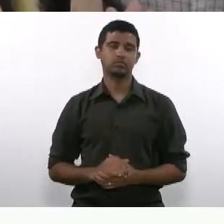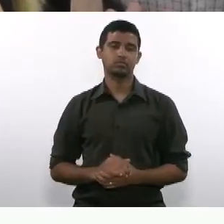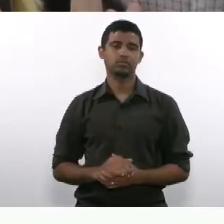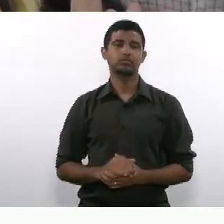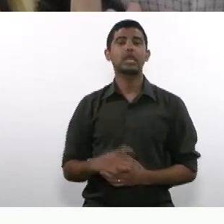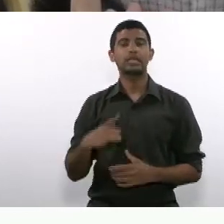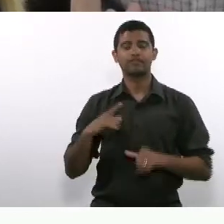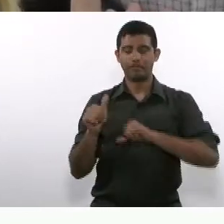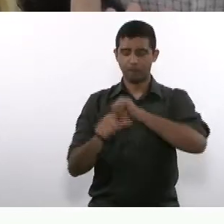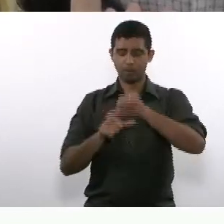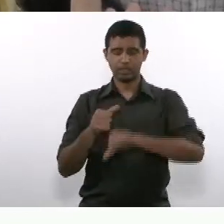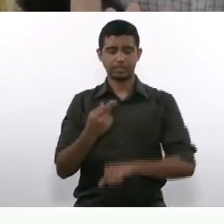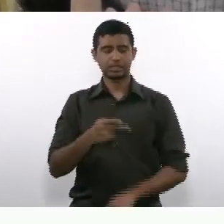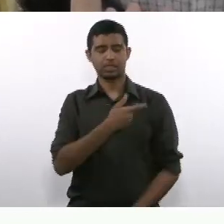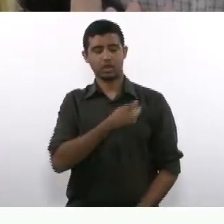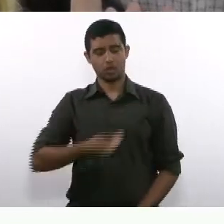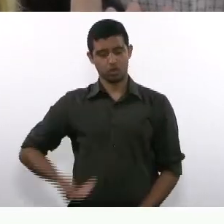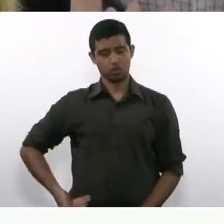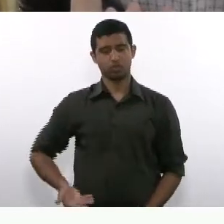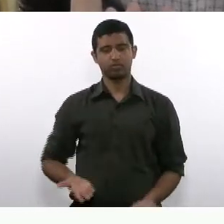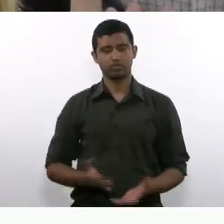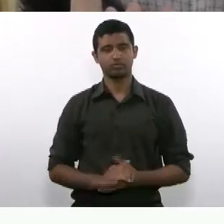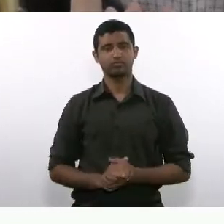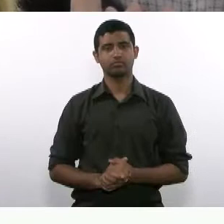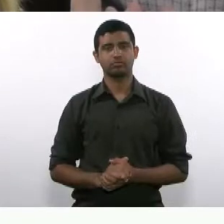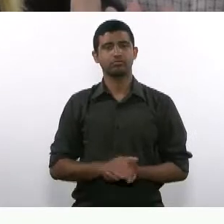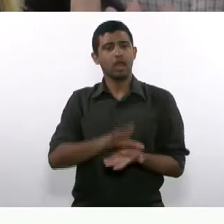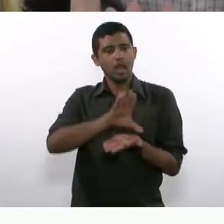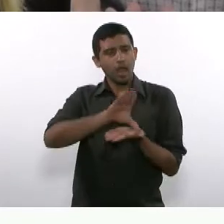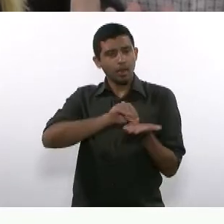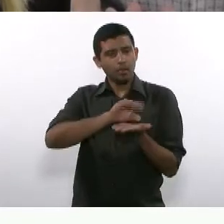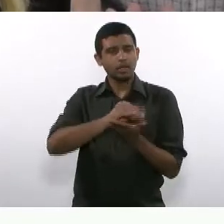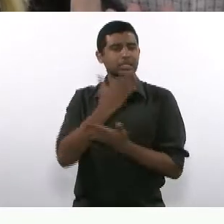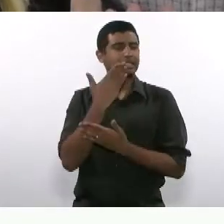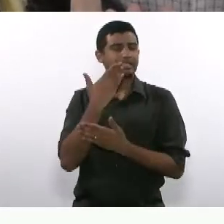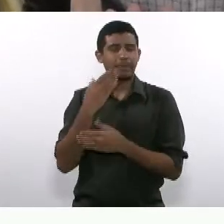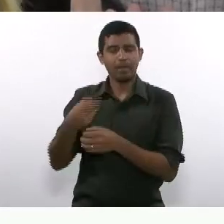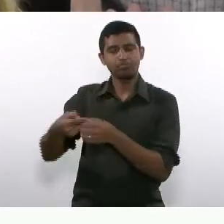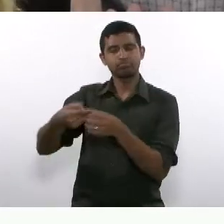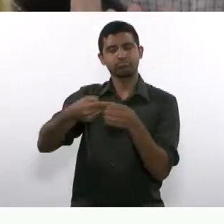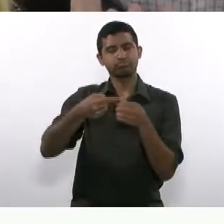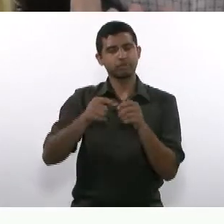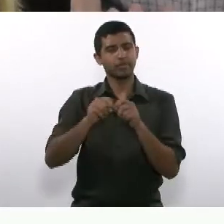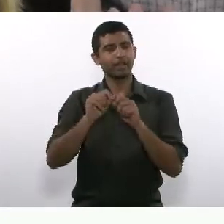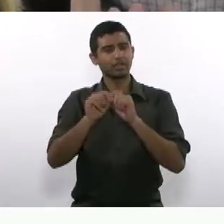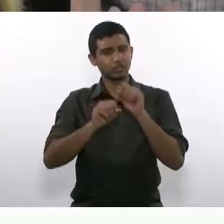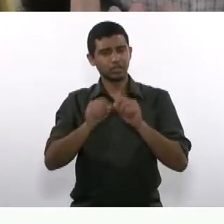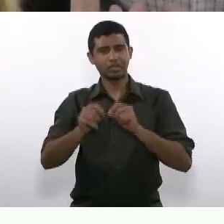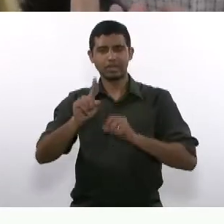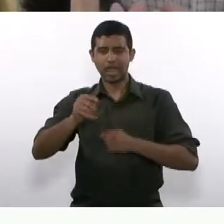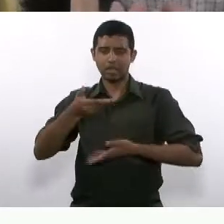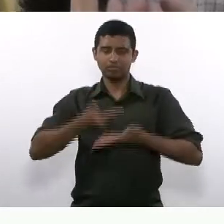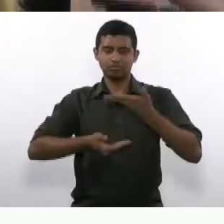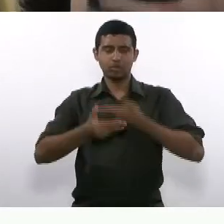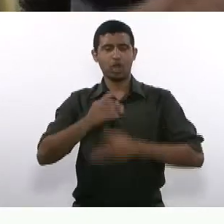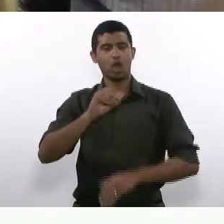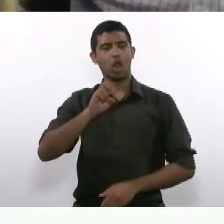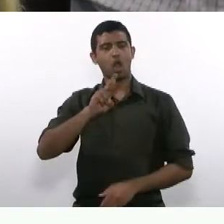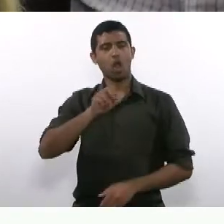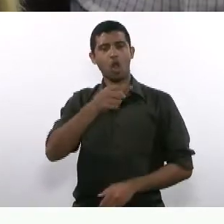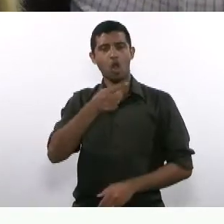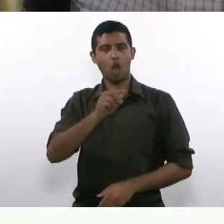transição do governo, nos moldes do que o município faz, que é a integração dos órgãos que legalizam